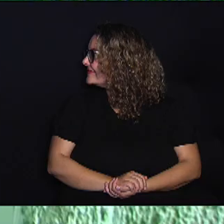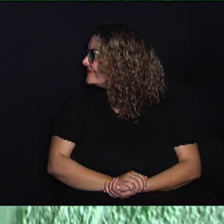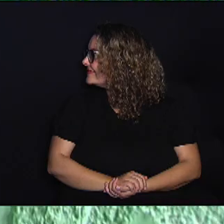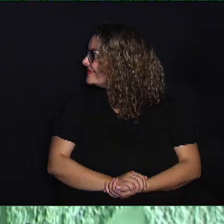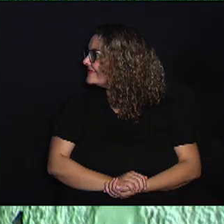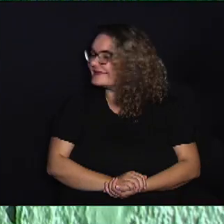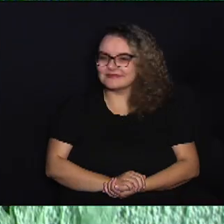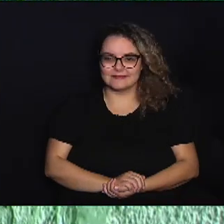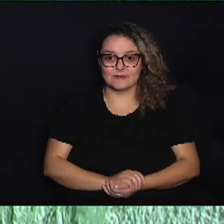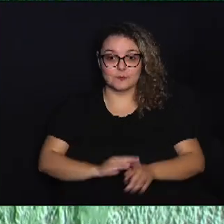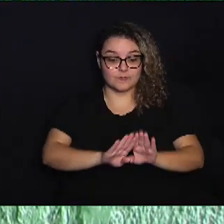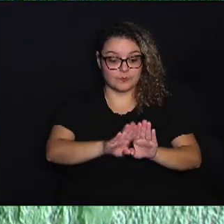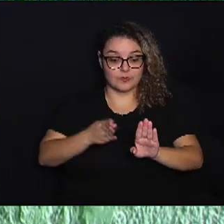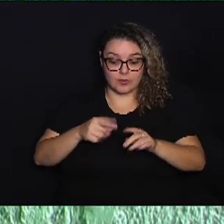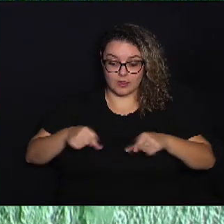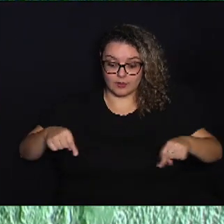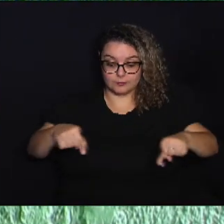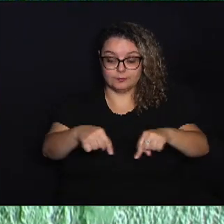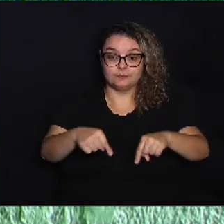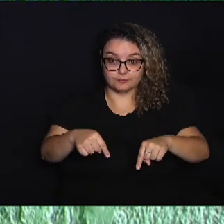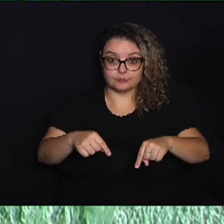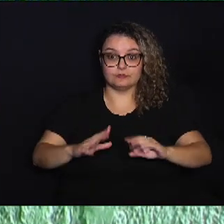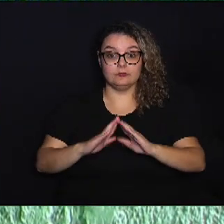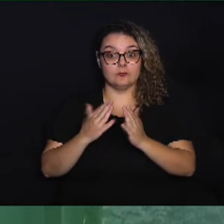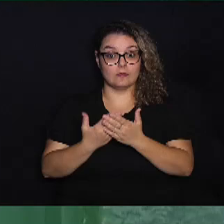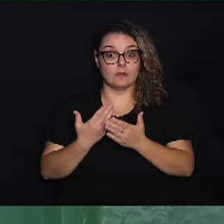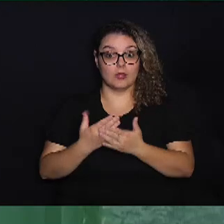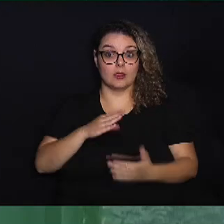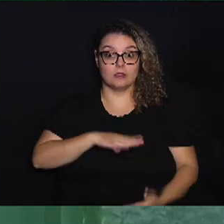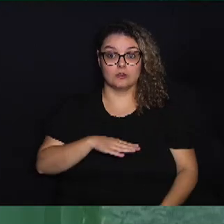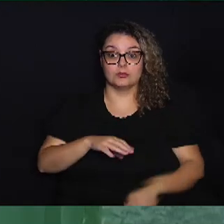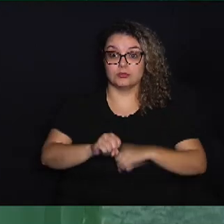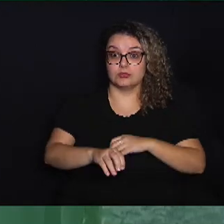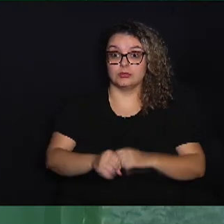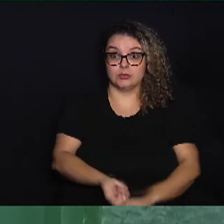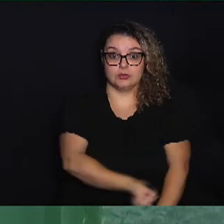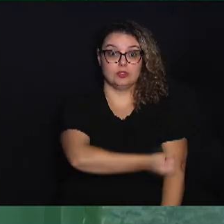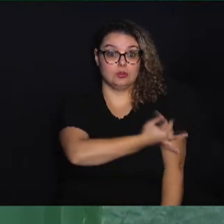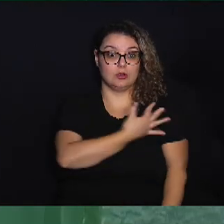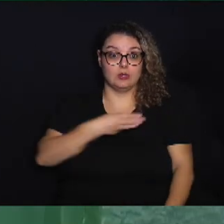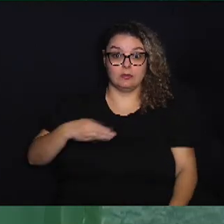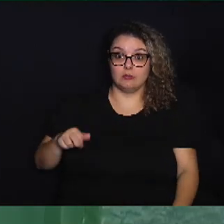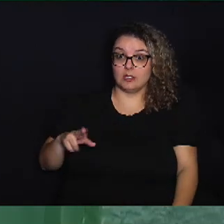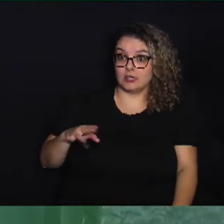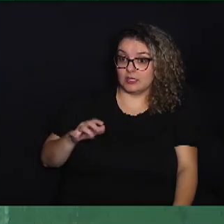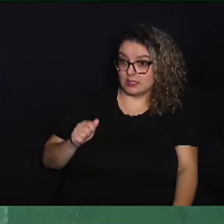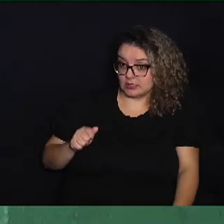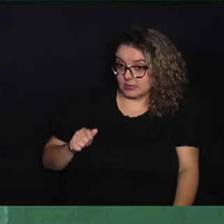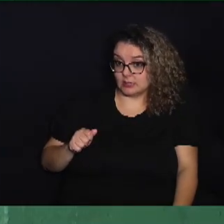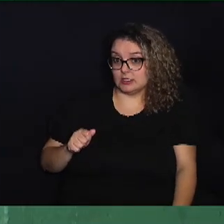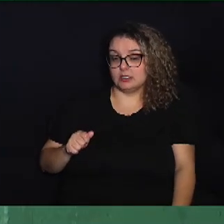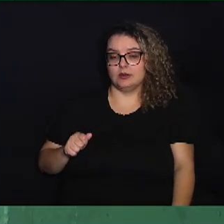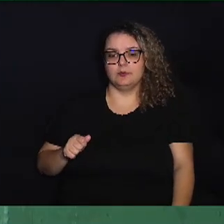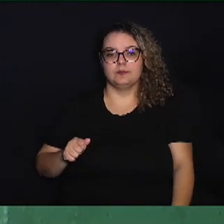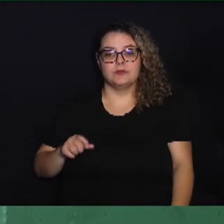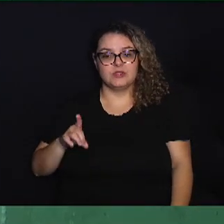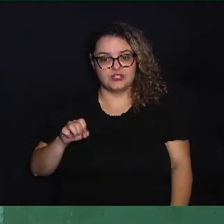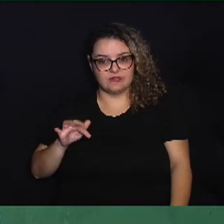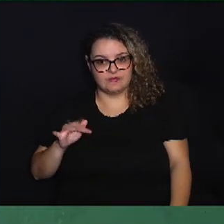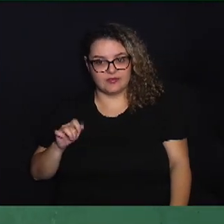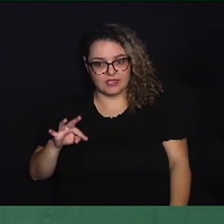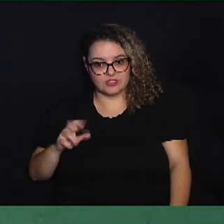As portas das salas de aula da Escola Municipal de Ensino Fundamental Maria de Fátima Faria Ária, no Jardim